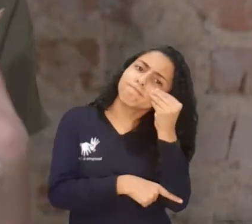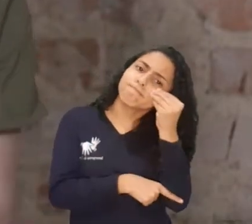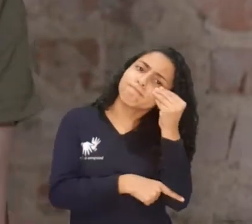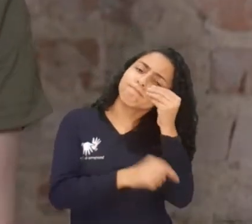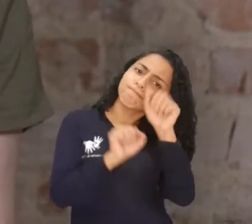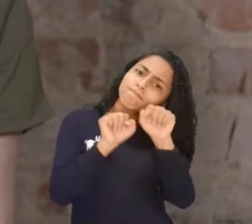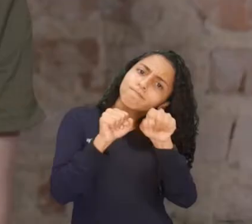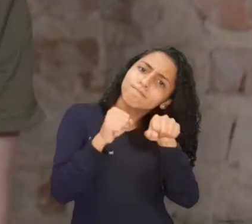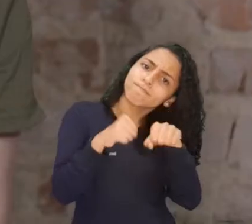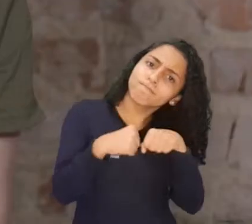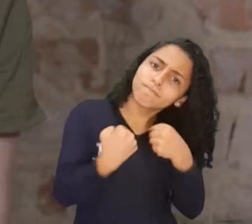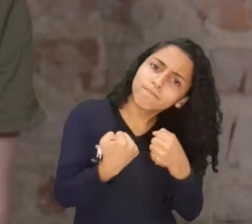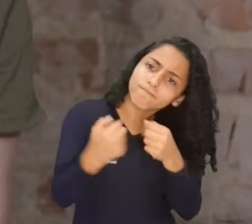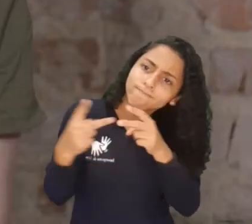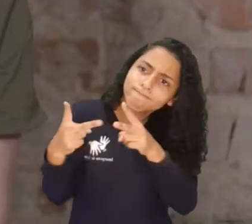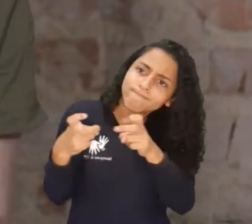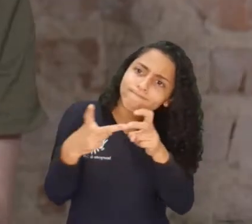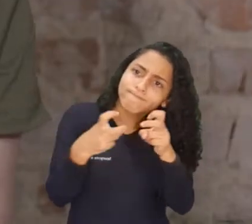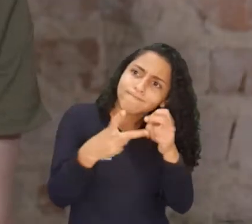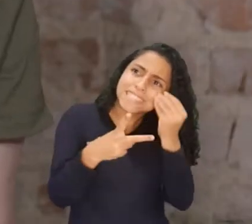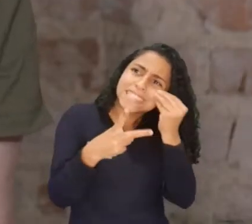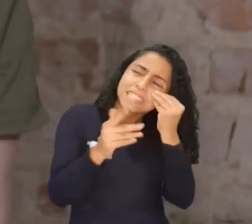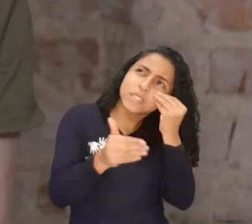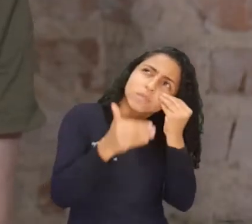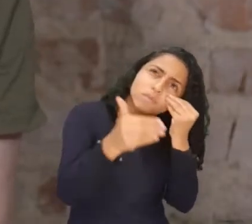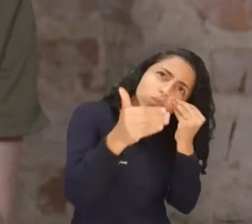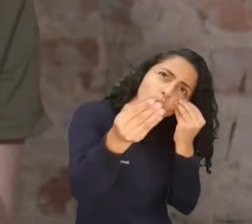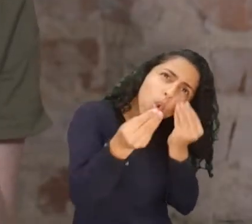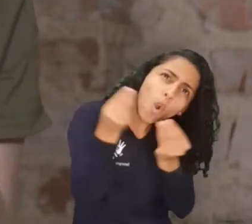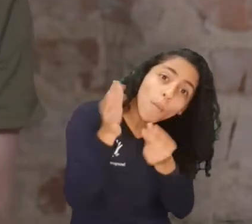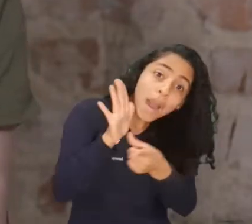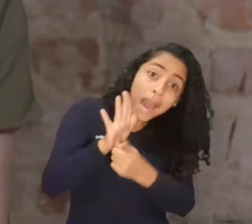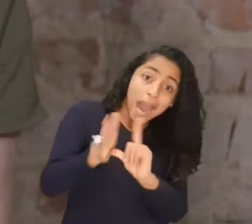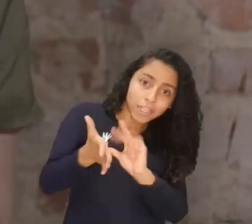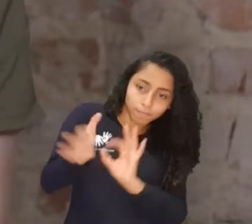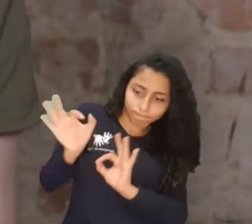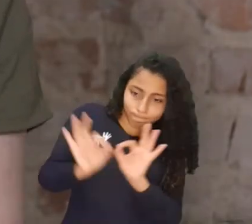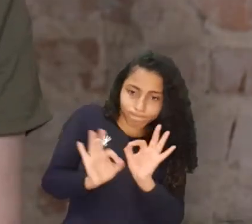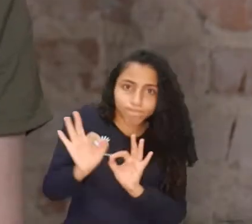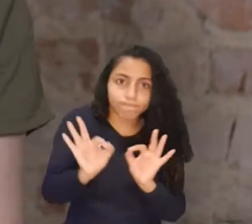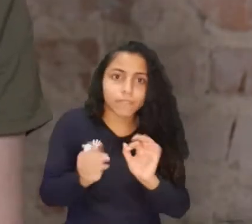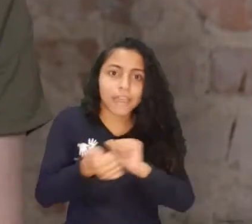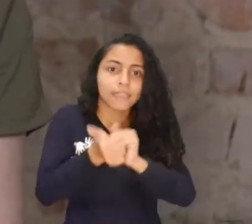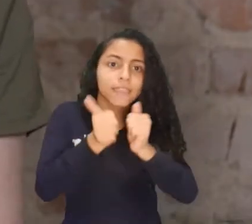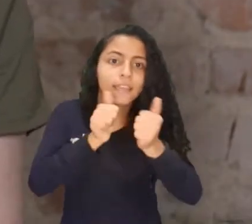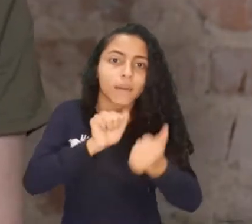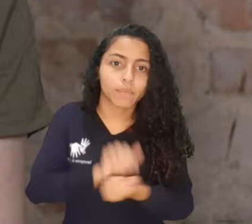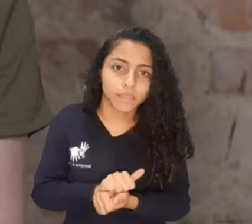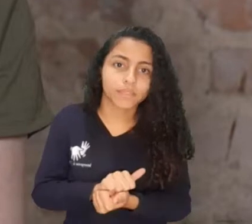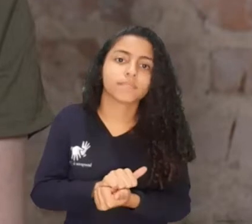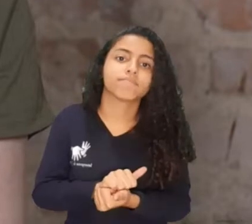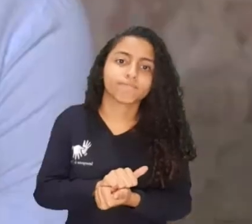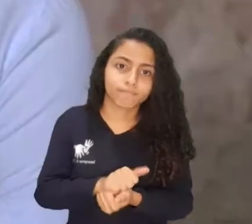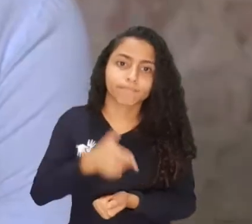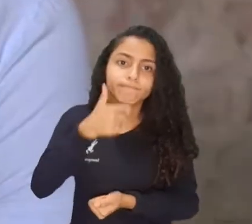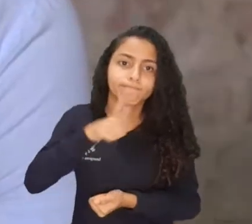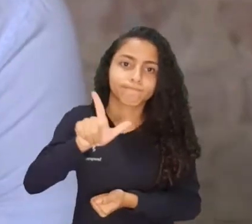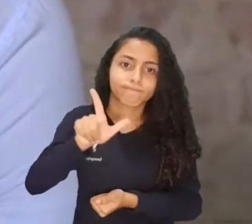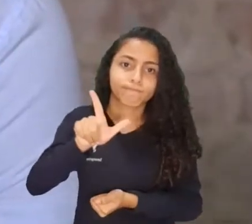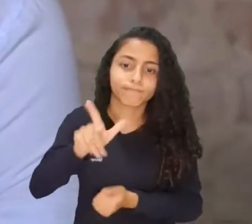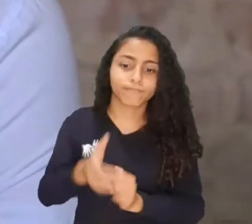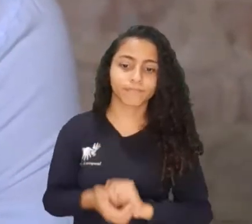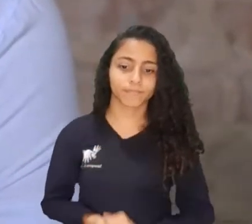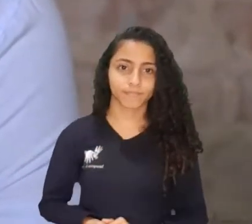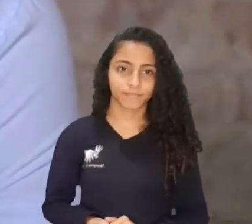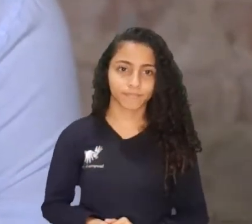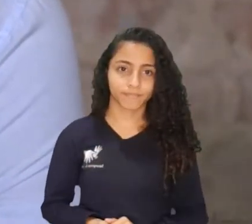capacidades de previsão para que a gente possa se preparar para adaptar a esse novo cenário. Obrigada. Olá,